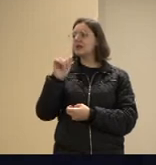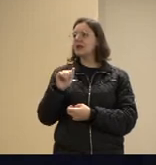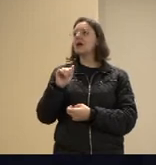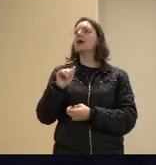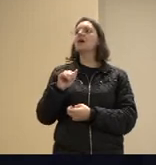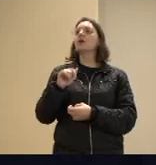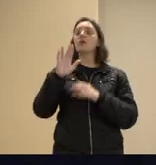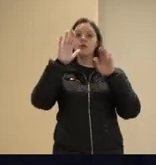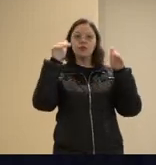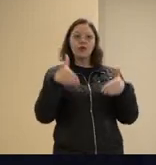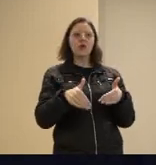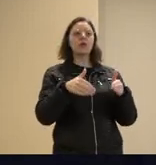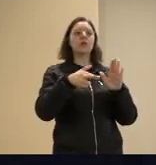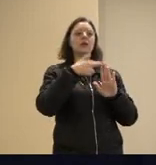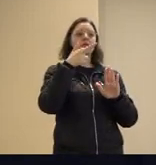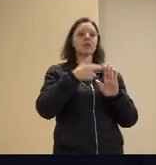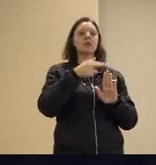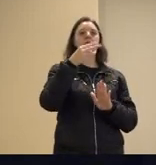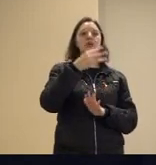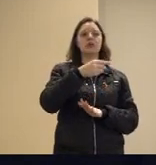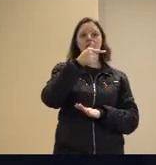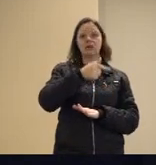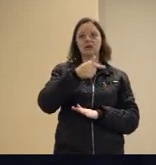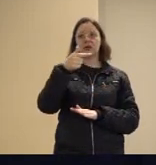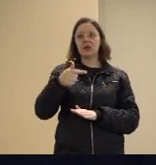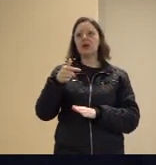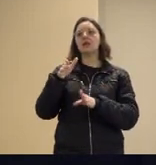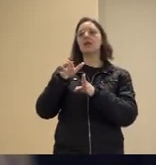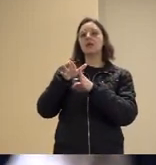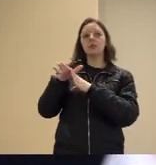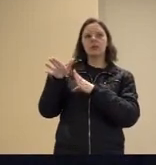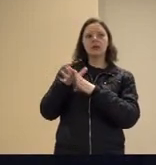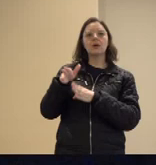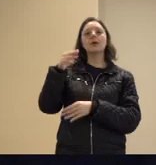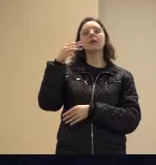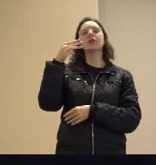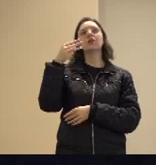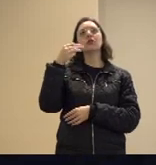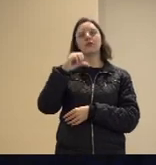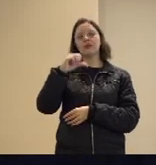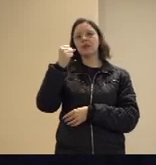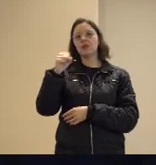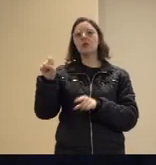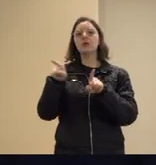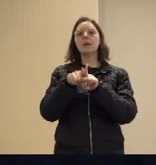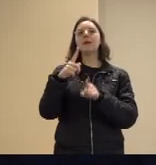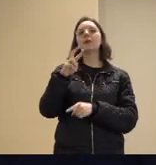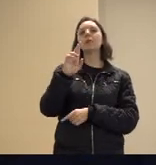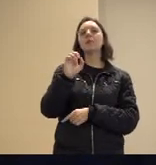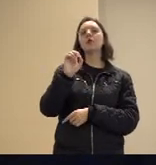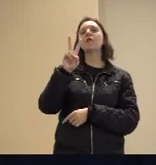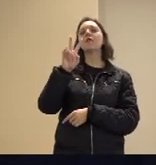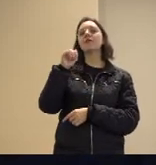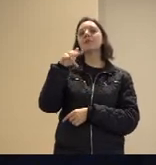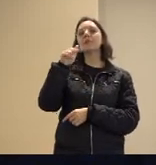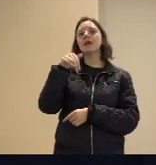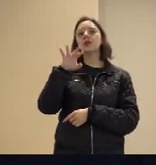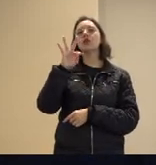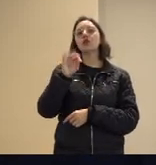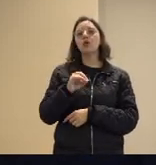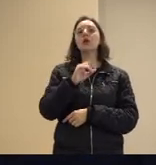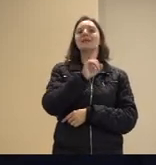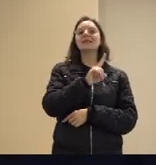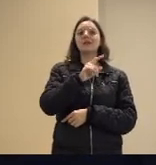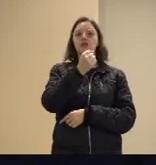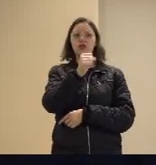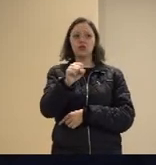resolução 367, da recomendação 98 e do provimento 118. Ou seja,